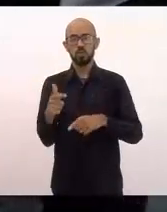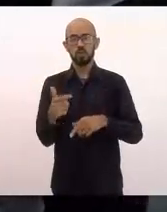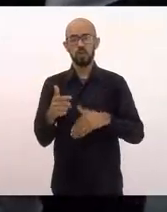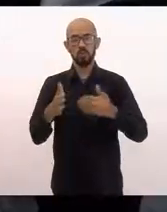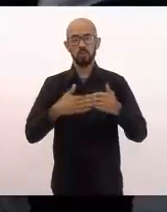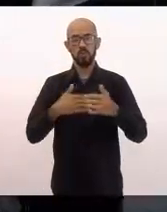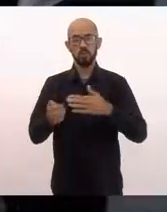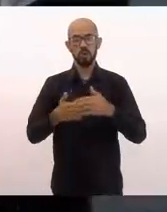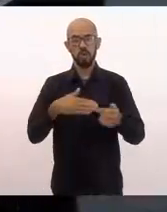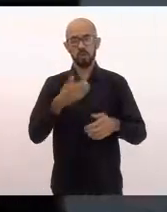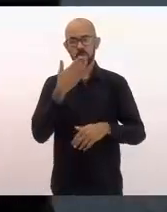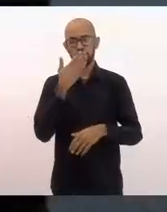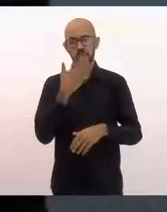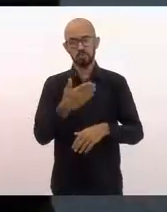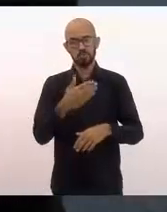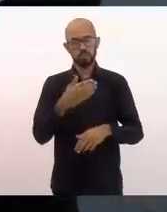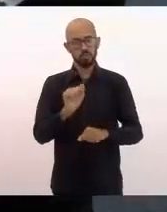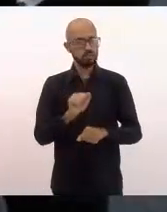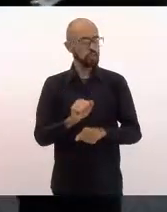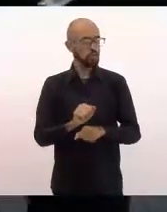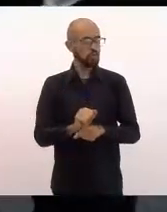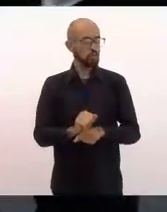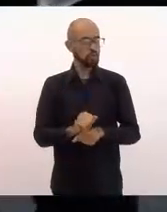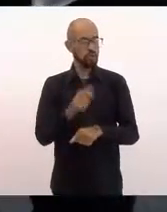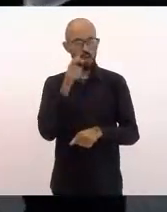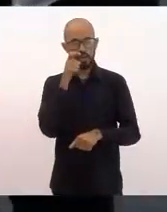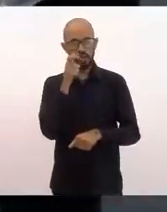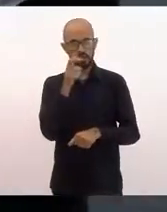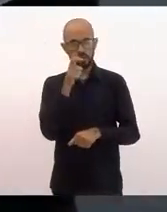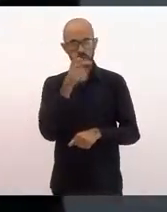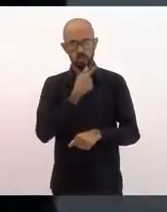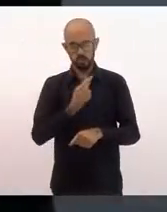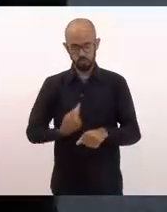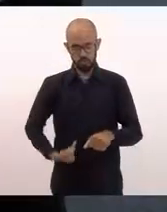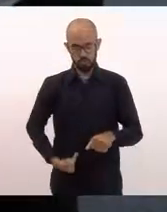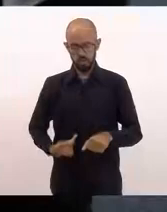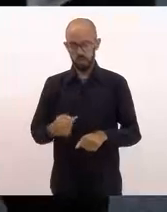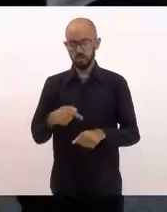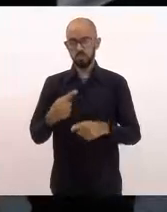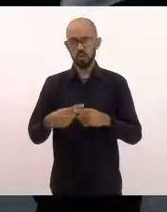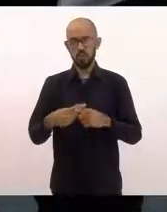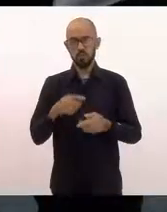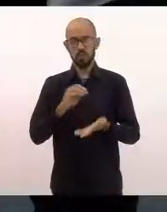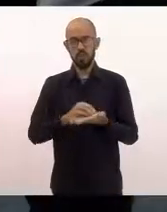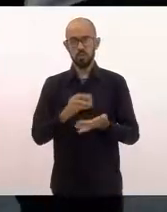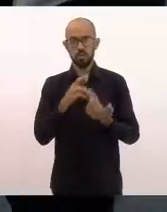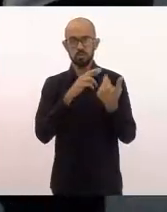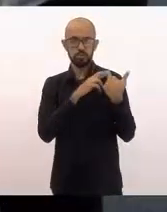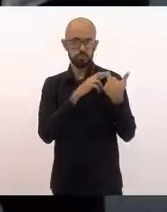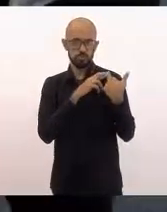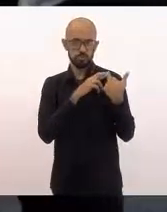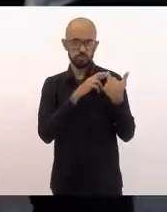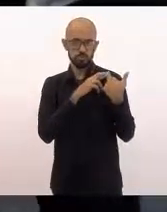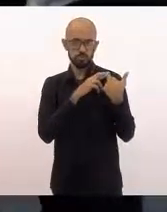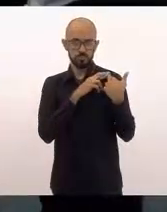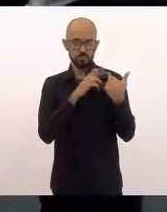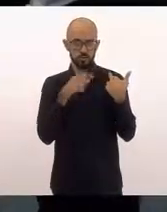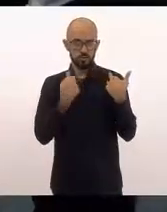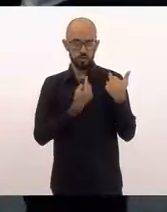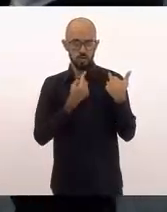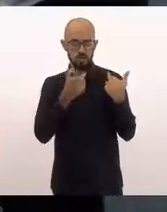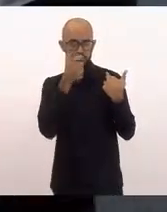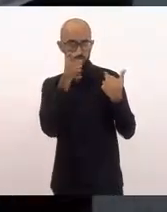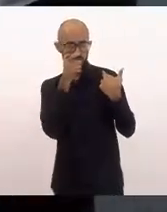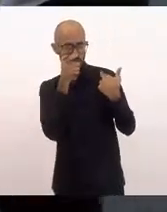qualquer respaldo desse governo, porque esse governo é irresponsável. E, senhor presidente,